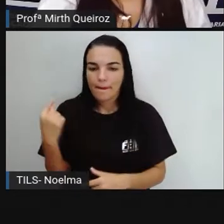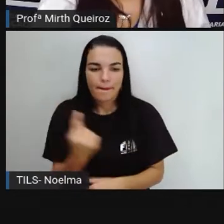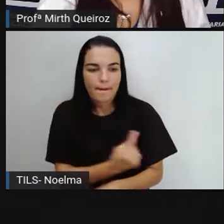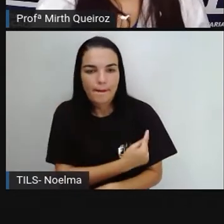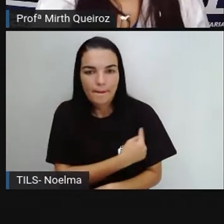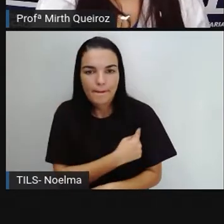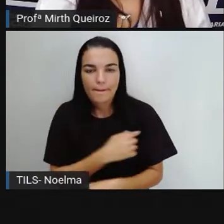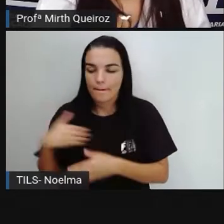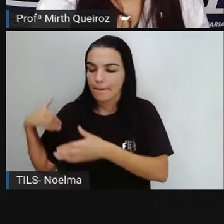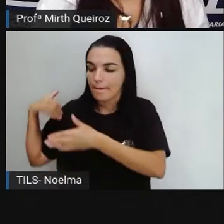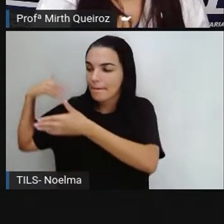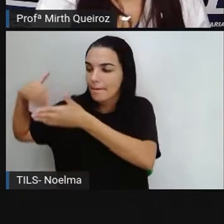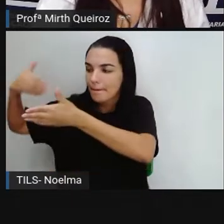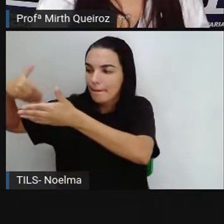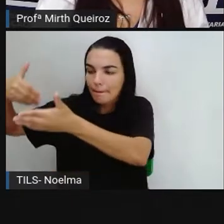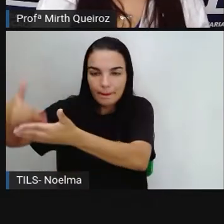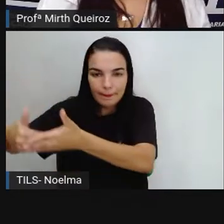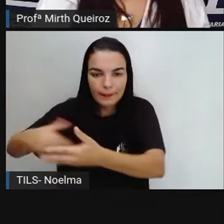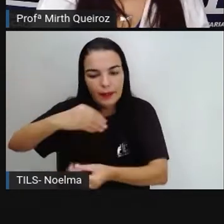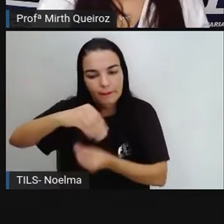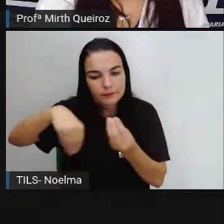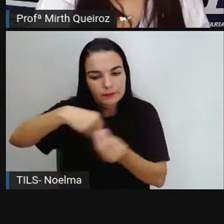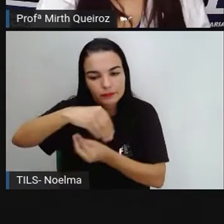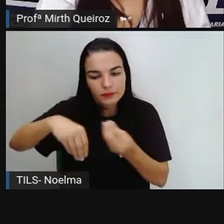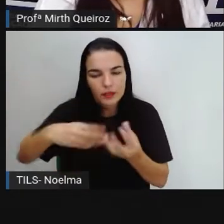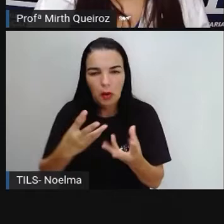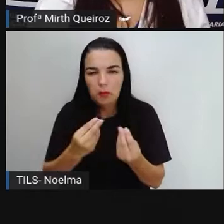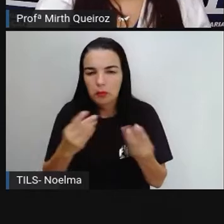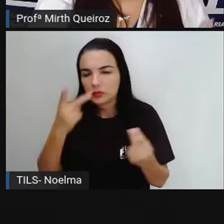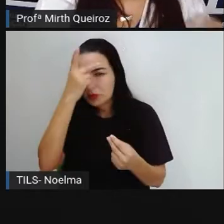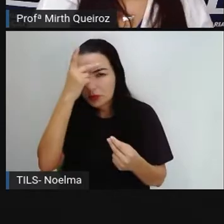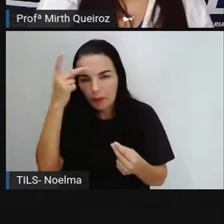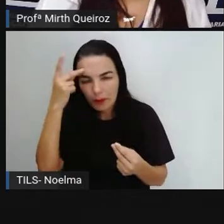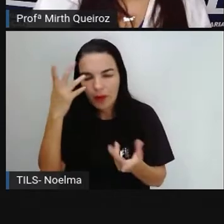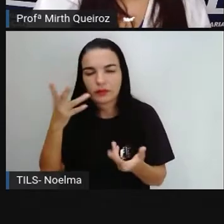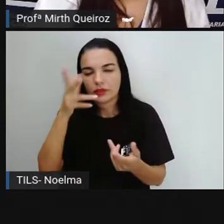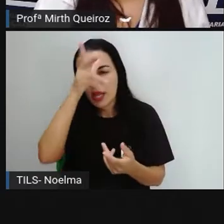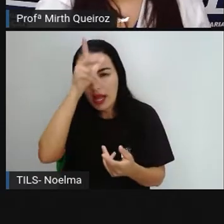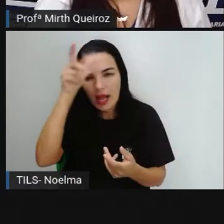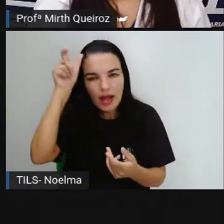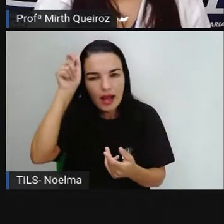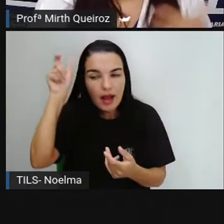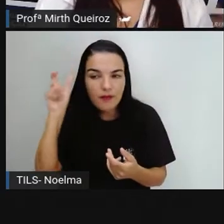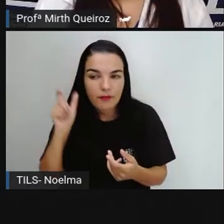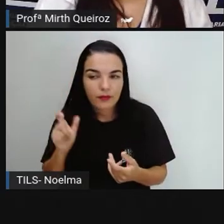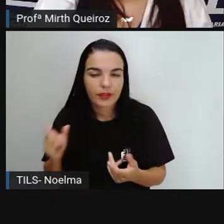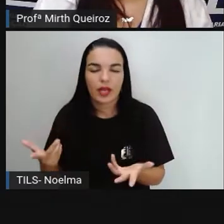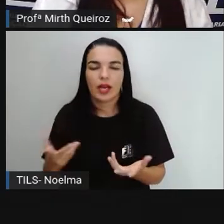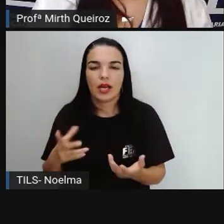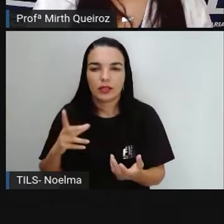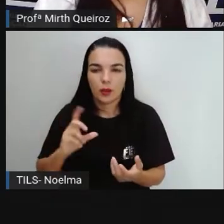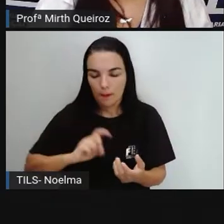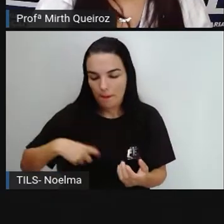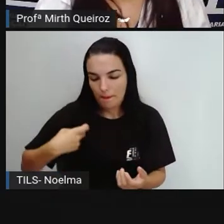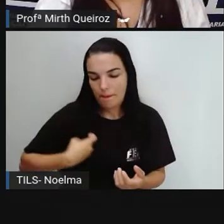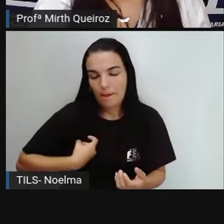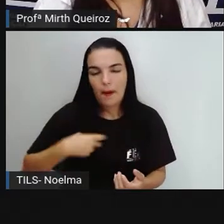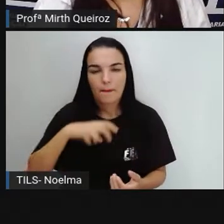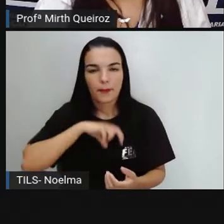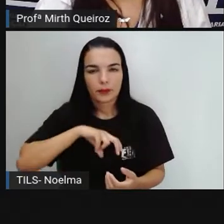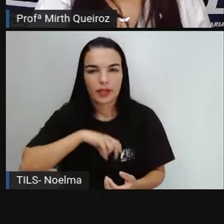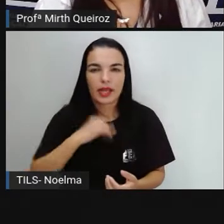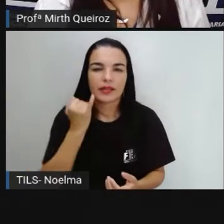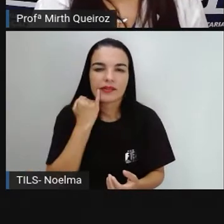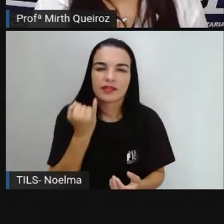somos descendentes aí, a mistura de vários povos, africanos, indígenas, portugueses, espanhóis, italianos,